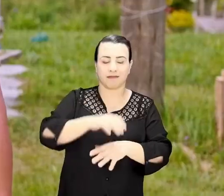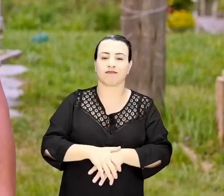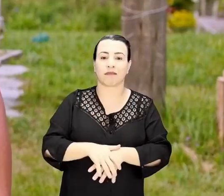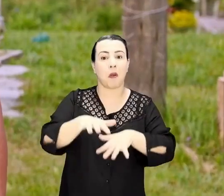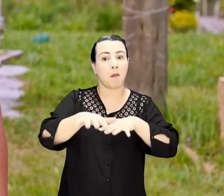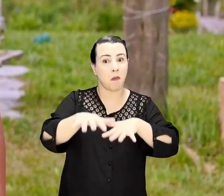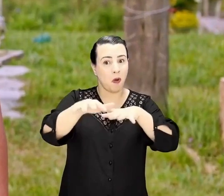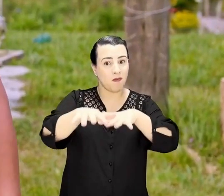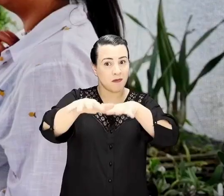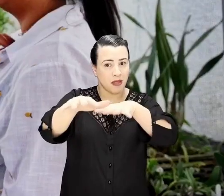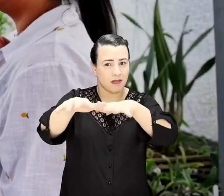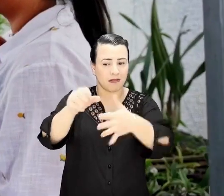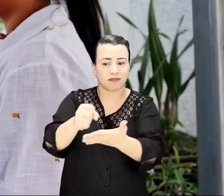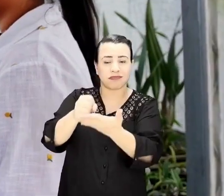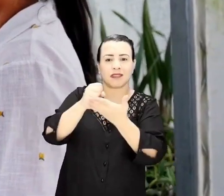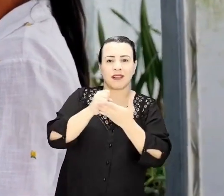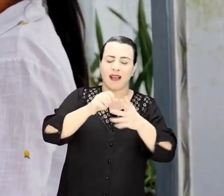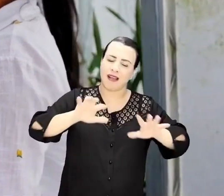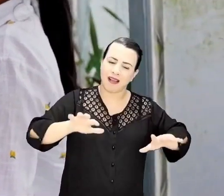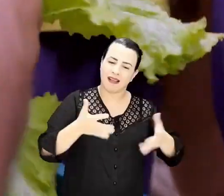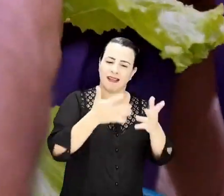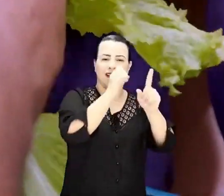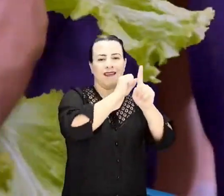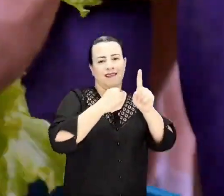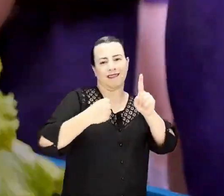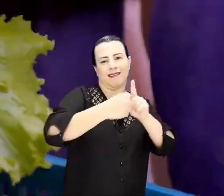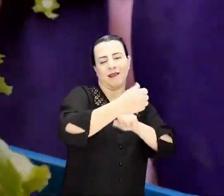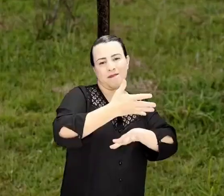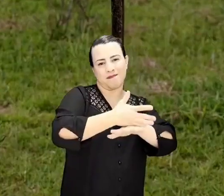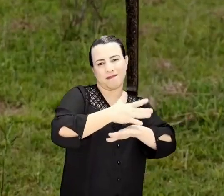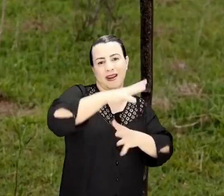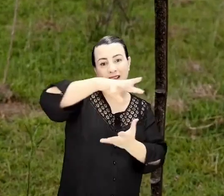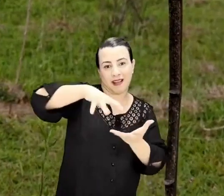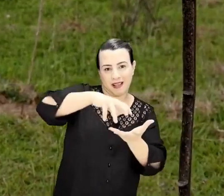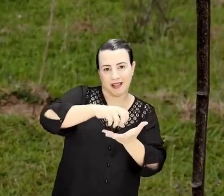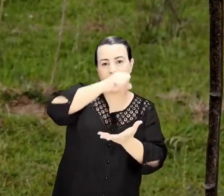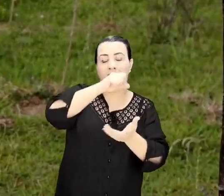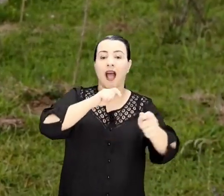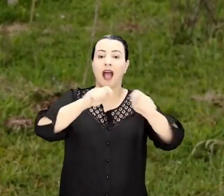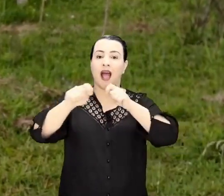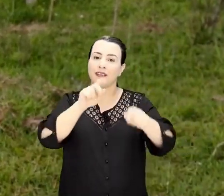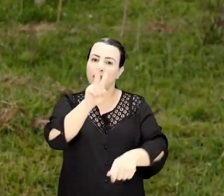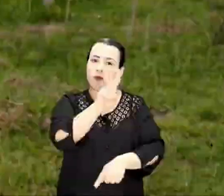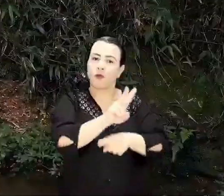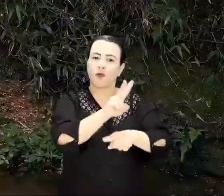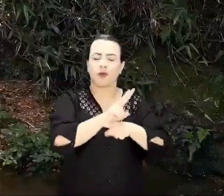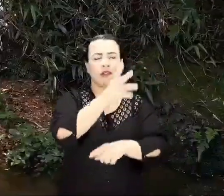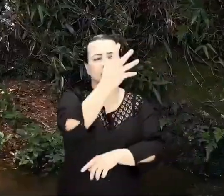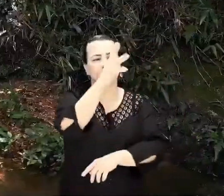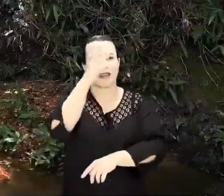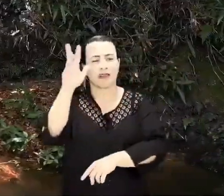Movimento que nos possibilita engajar a sociedade em práticas sustentáveis e ações de conservação da natureza